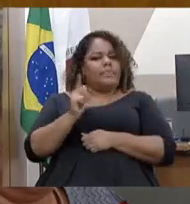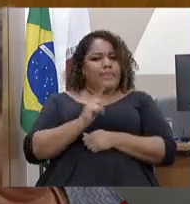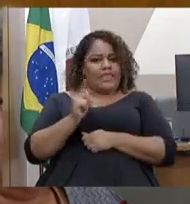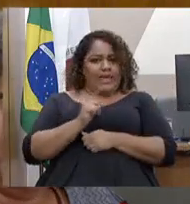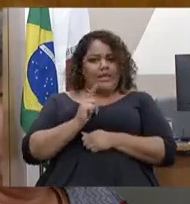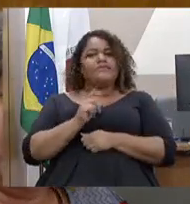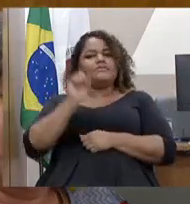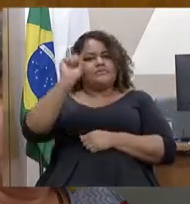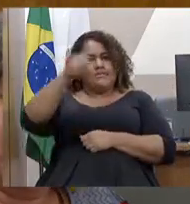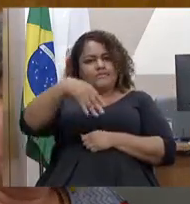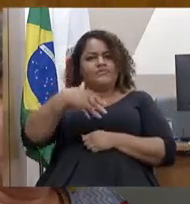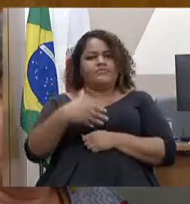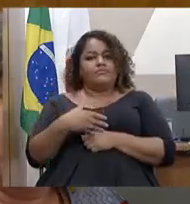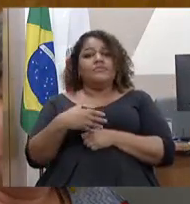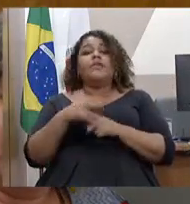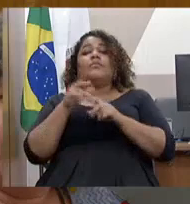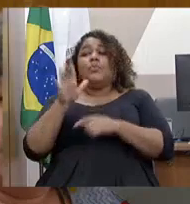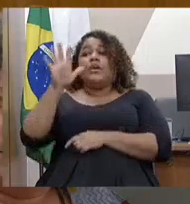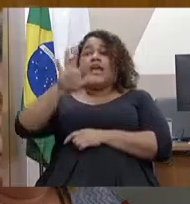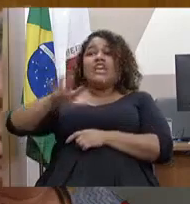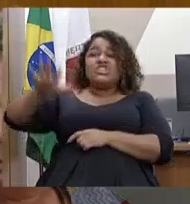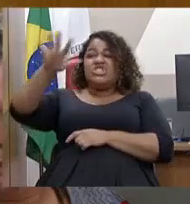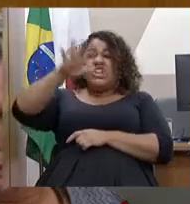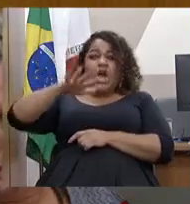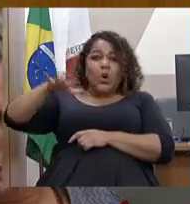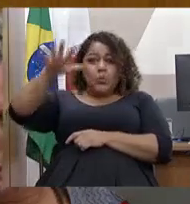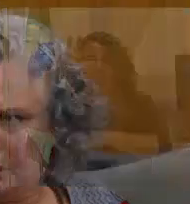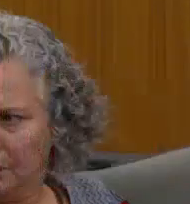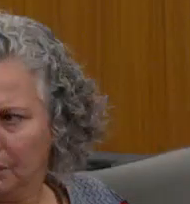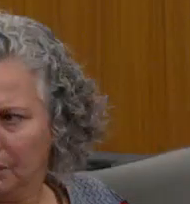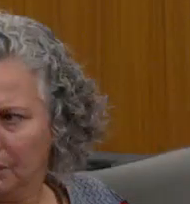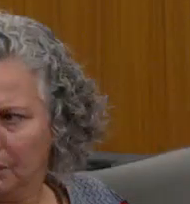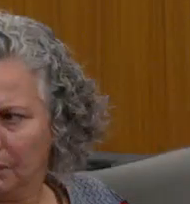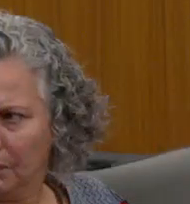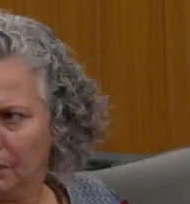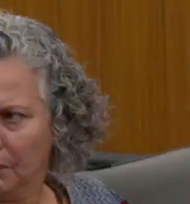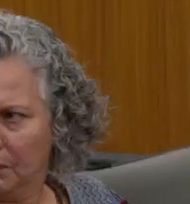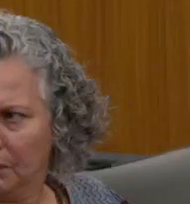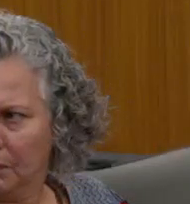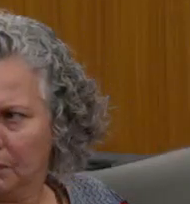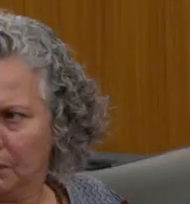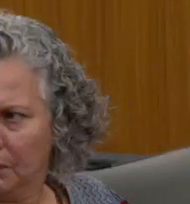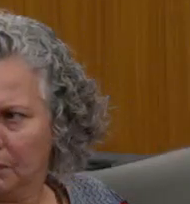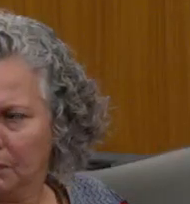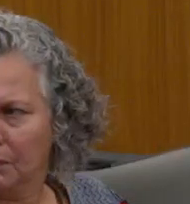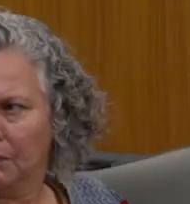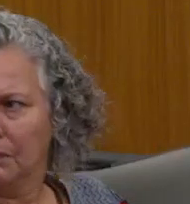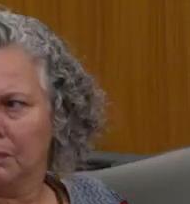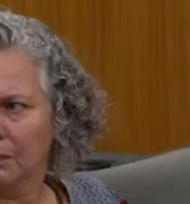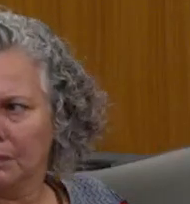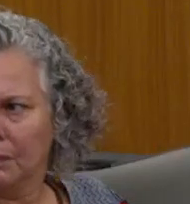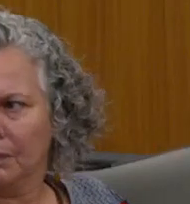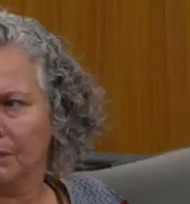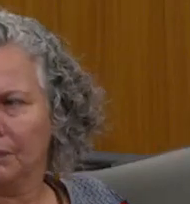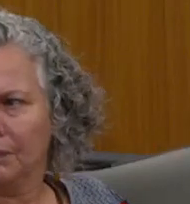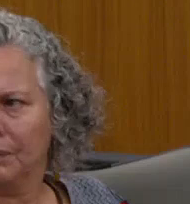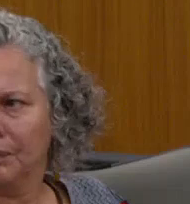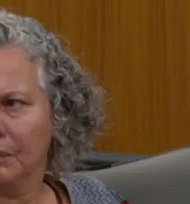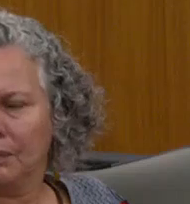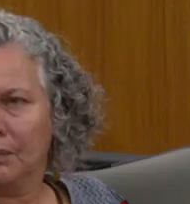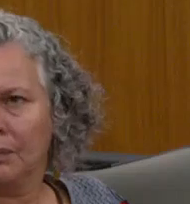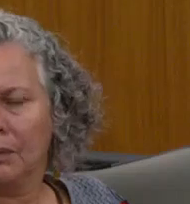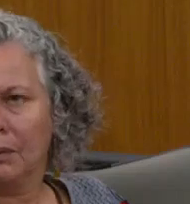né nossa região lá é região muito forte no plantio de eucalipto é 80% lá do local lá todo é o calipo